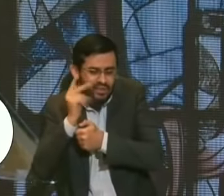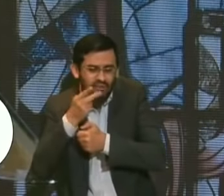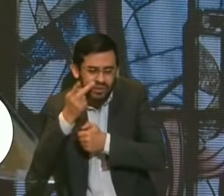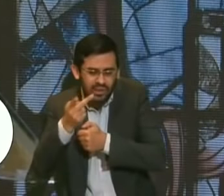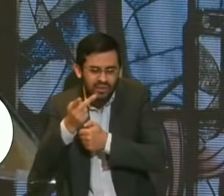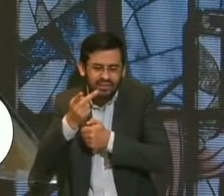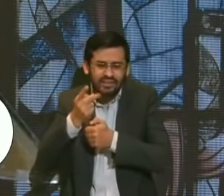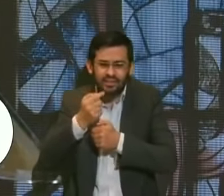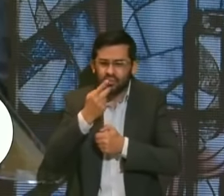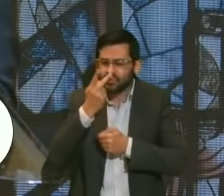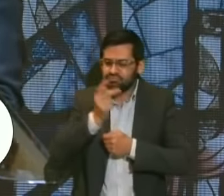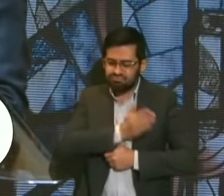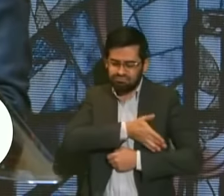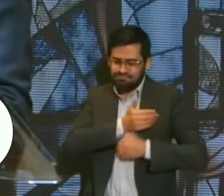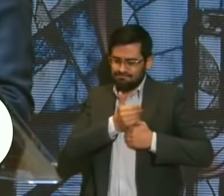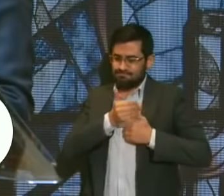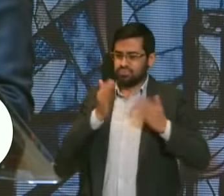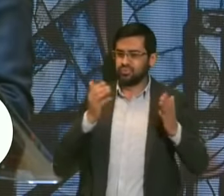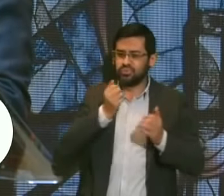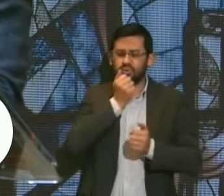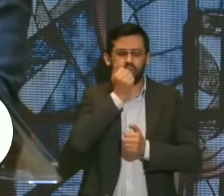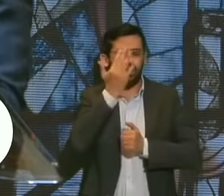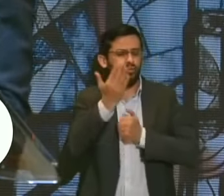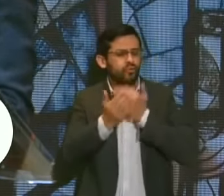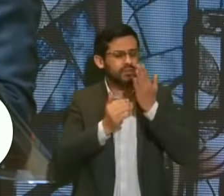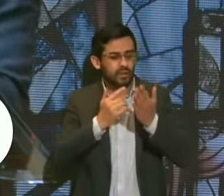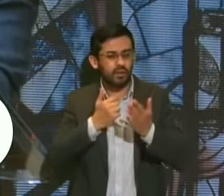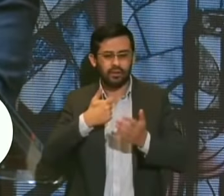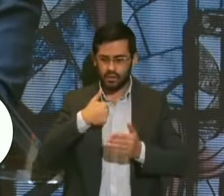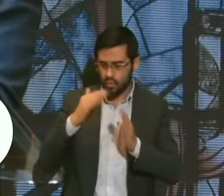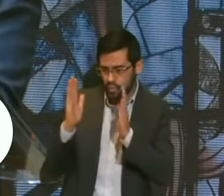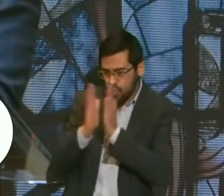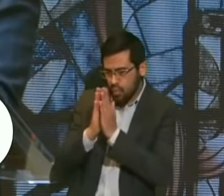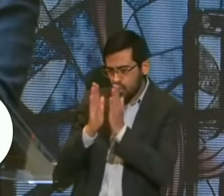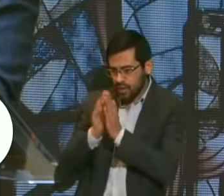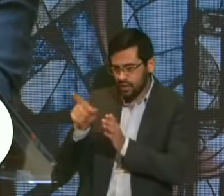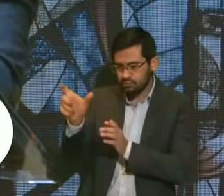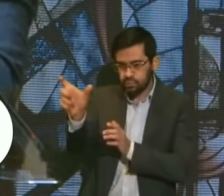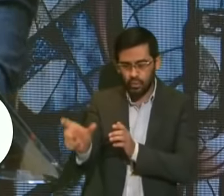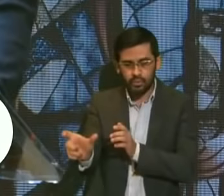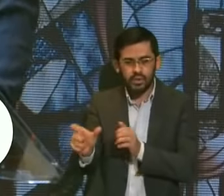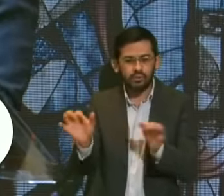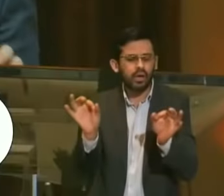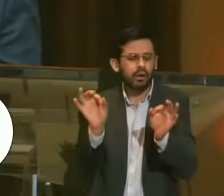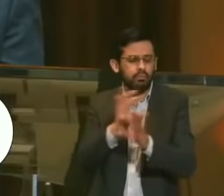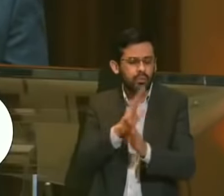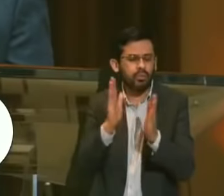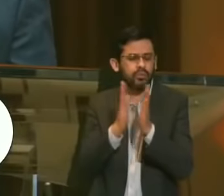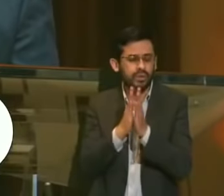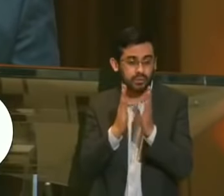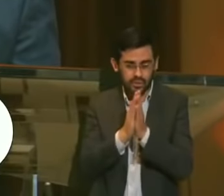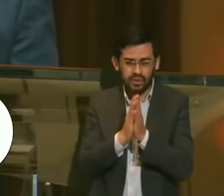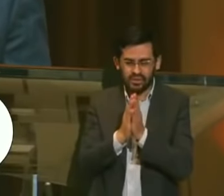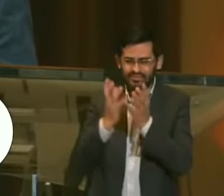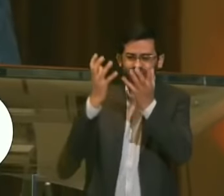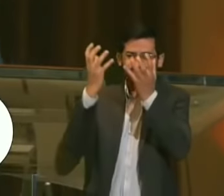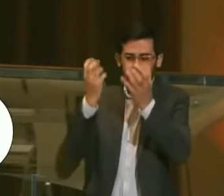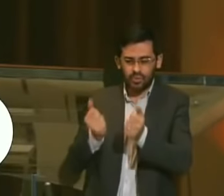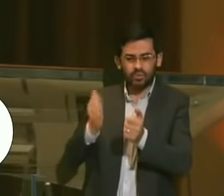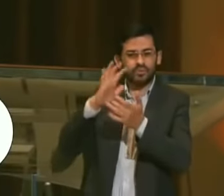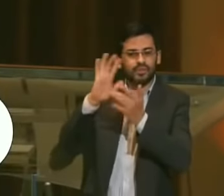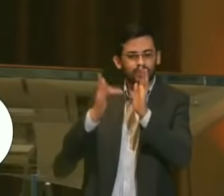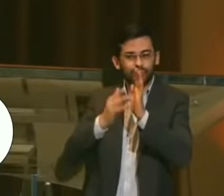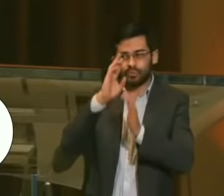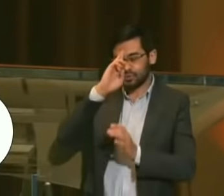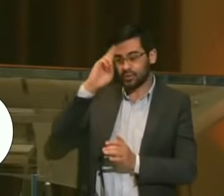começou a abrir o seu coração e a sua alma. Eu orei por ele. Quando terminei de orar e ele então confessou Jesus como Senhor da sua